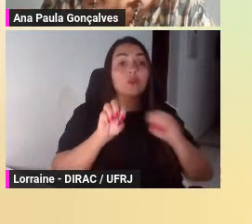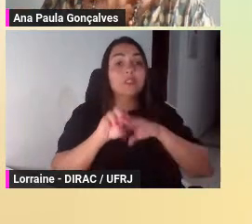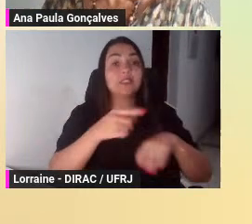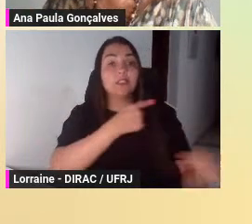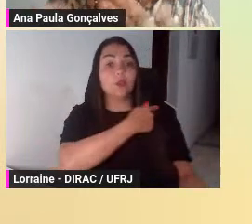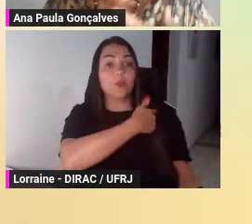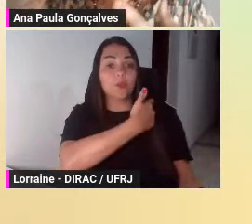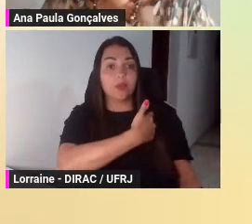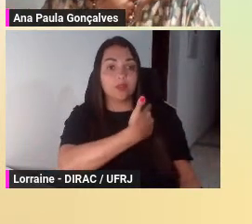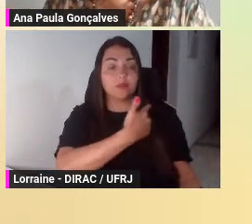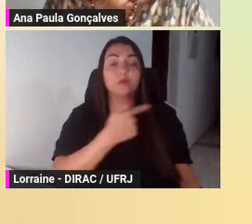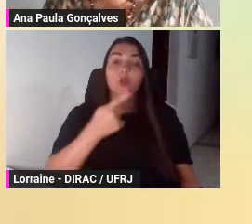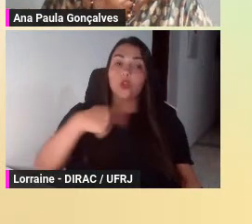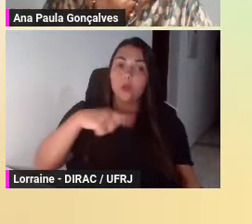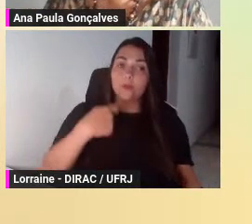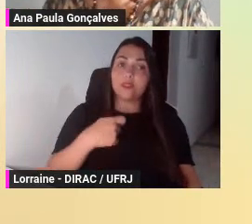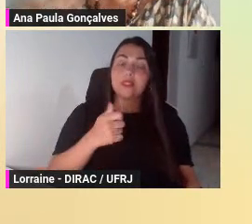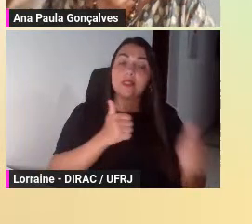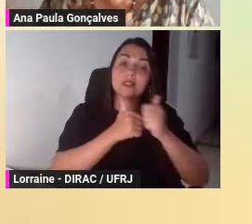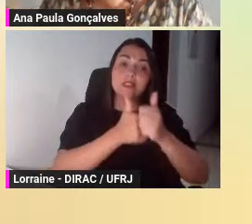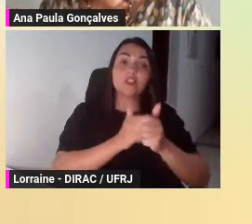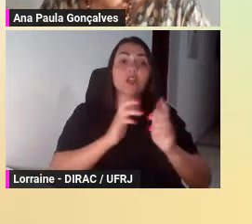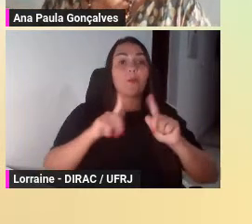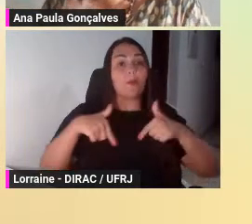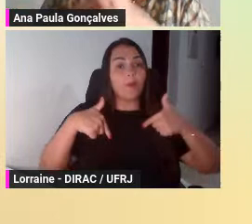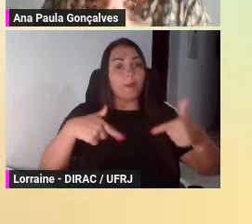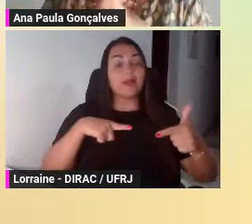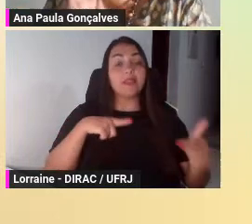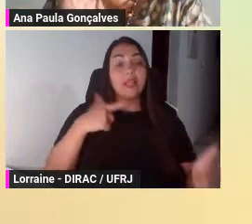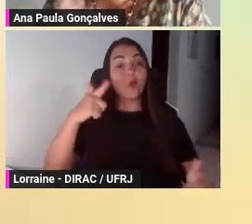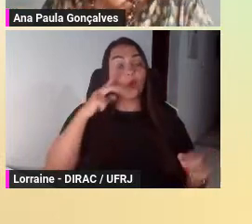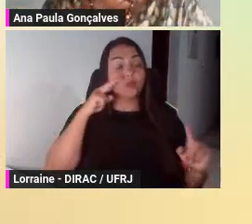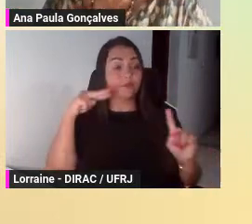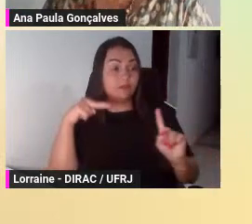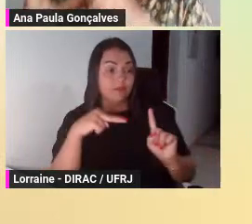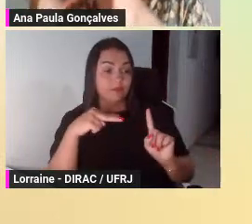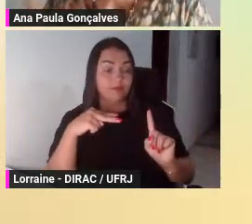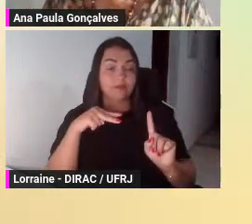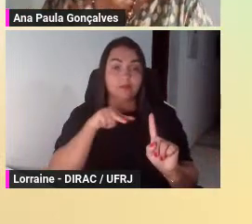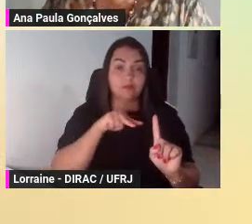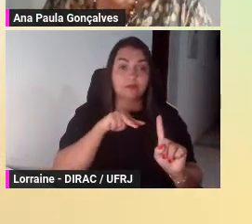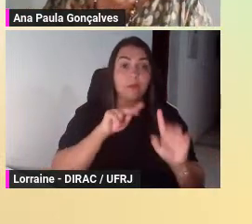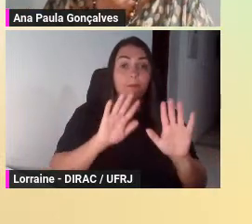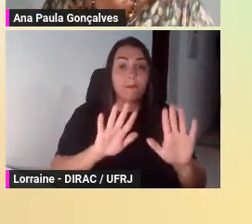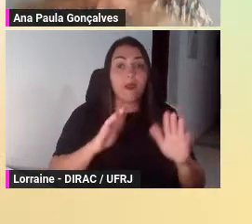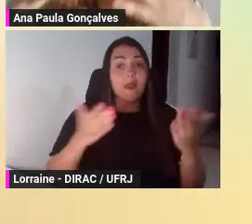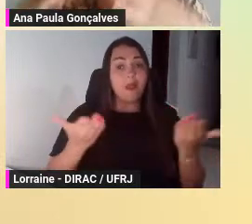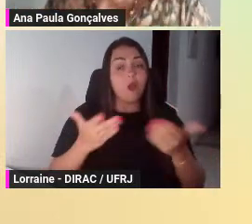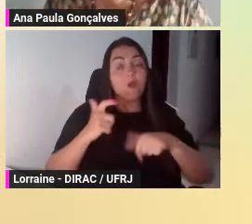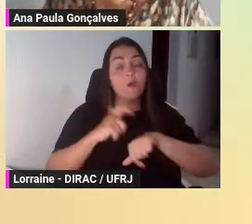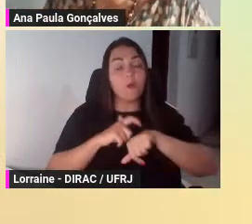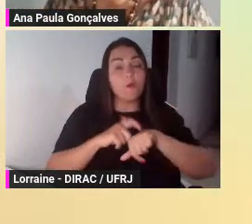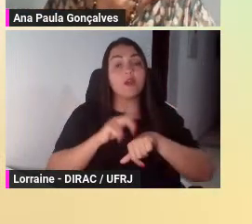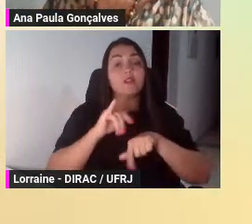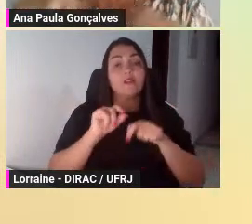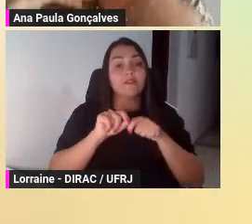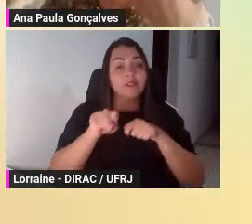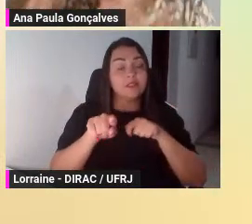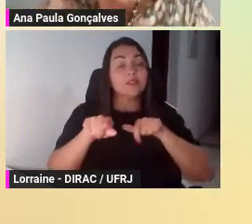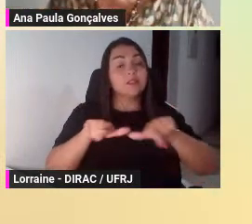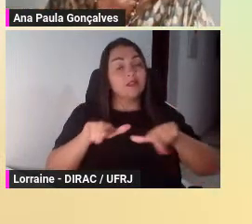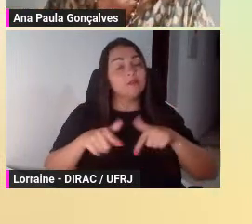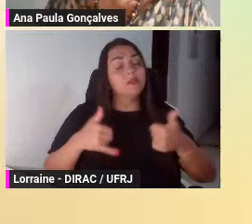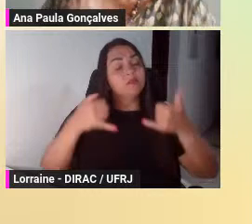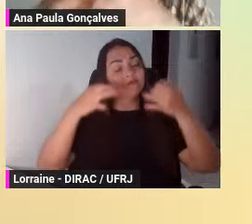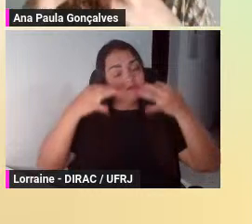que seguir o que está sendo feito, né? A gente tem outras perspectivas, mas nesse momento a gente vai fazer esse trabalho com dignidade e